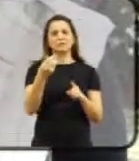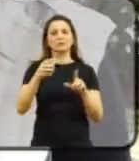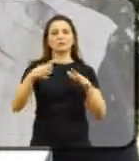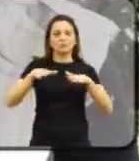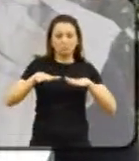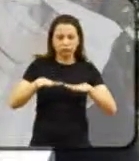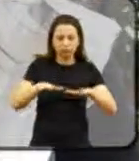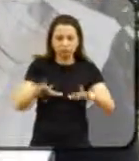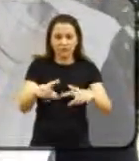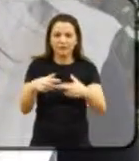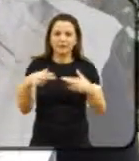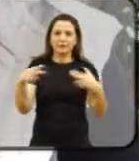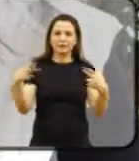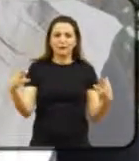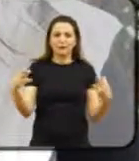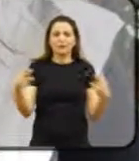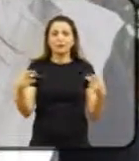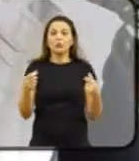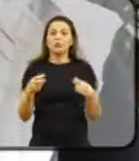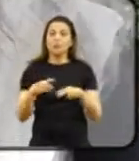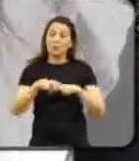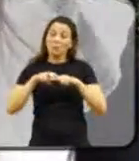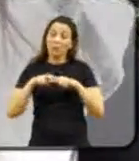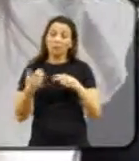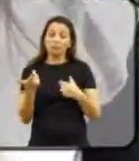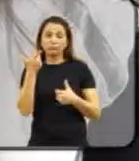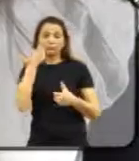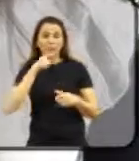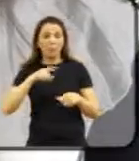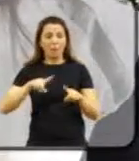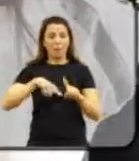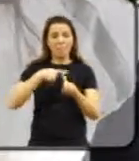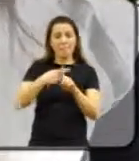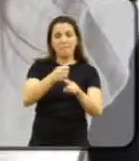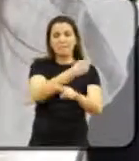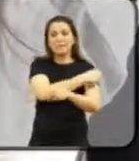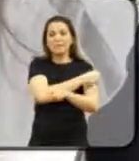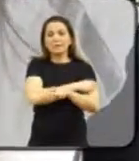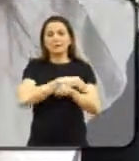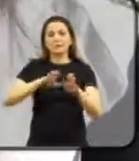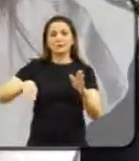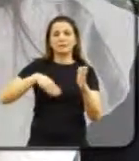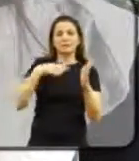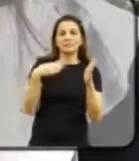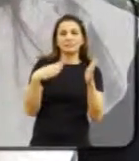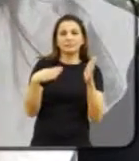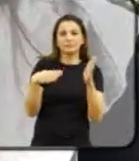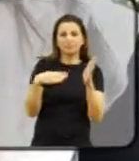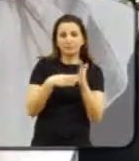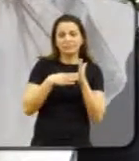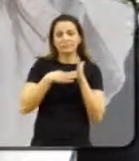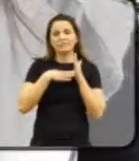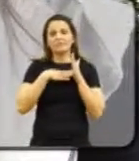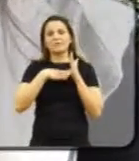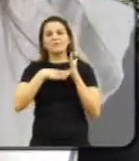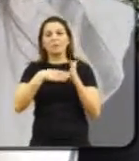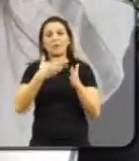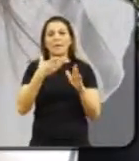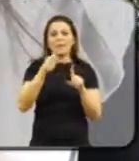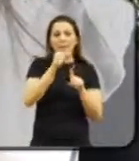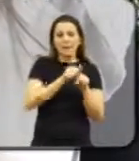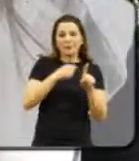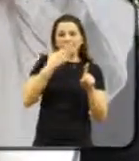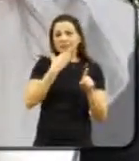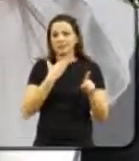que deu até para a gente colocar um pouco mais de aluno. Até dezembro termina essa turma que está. Aí